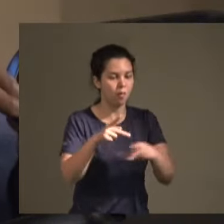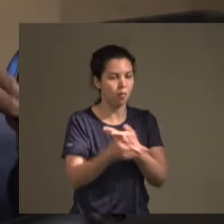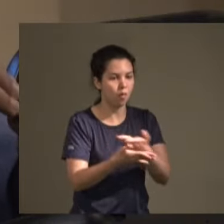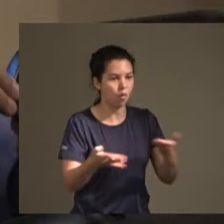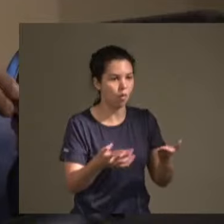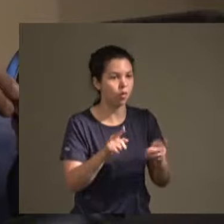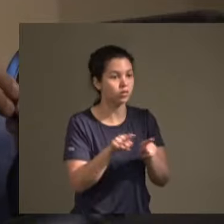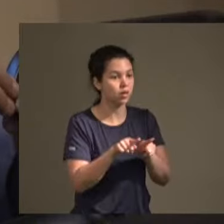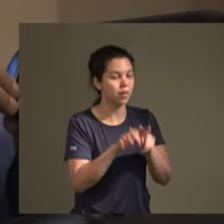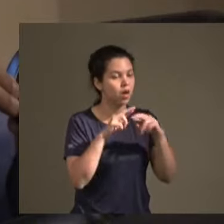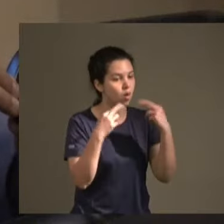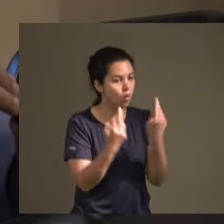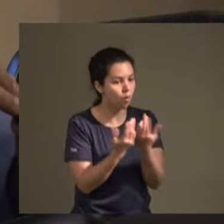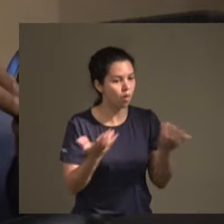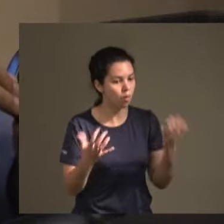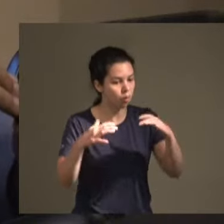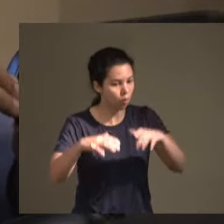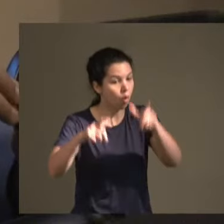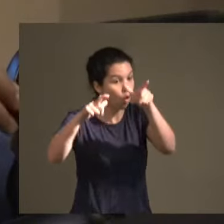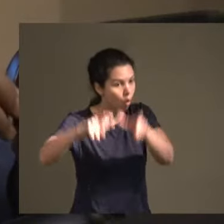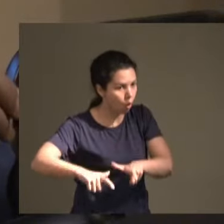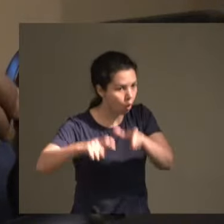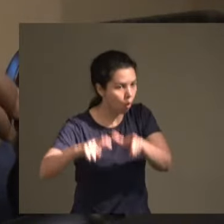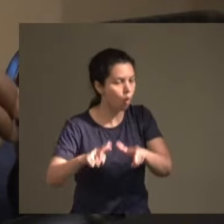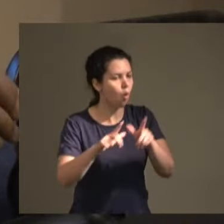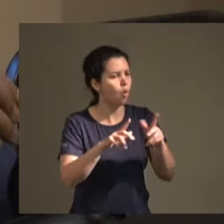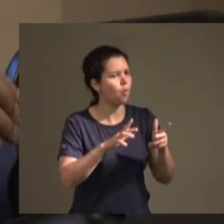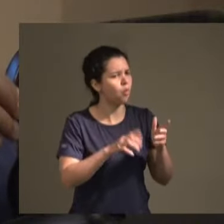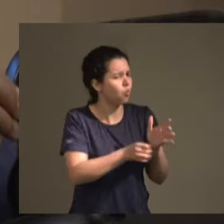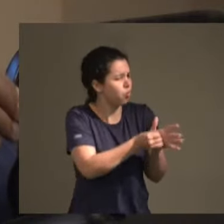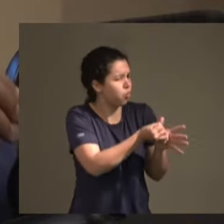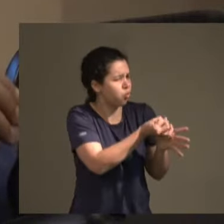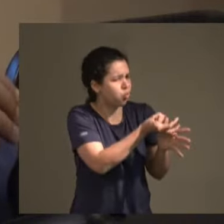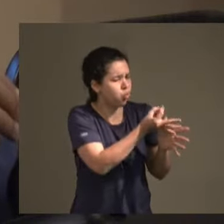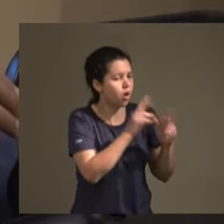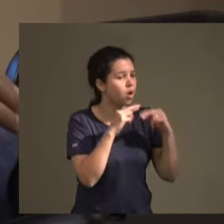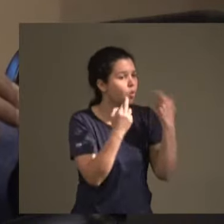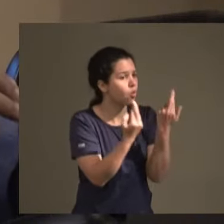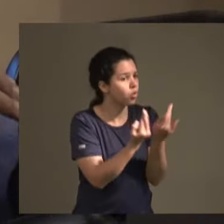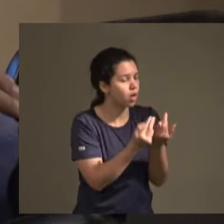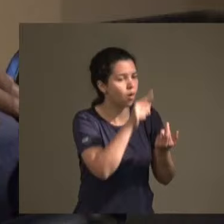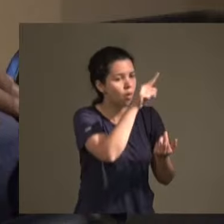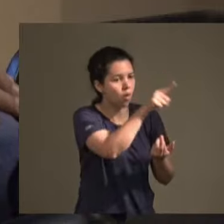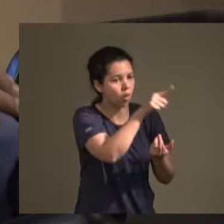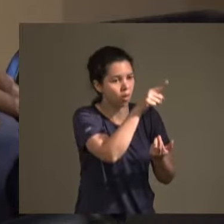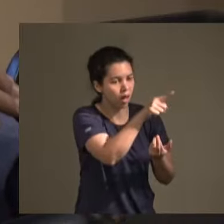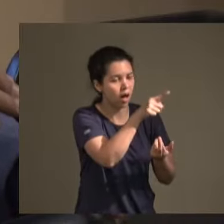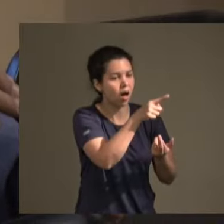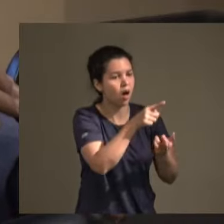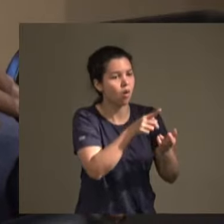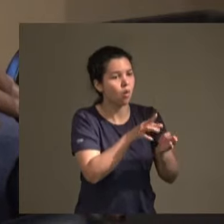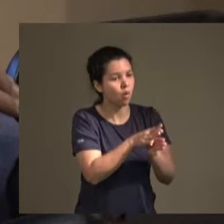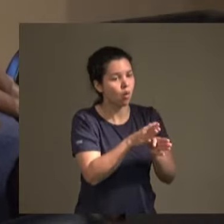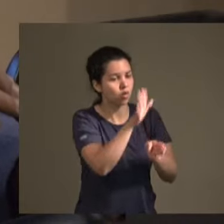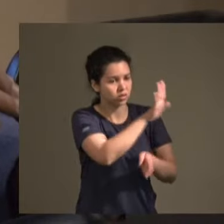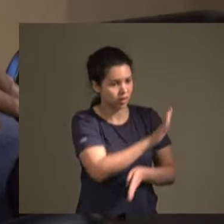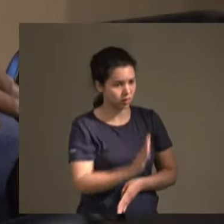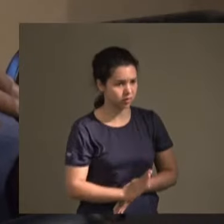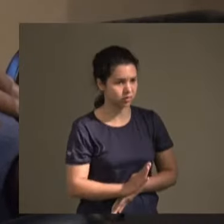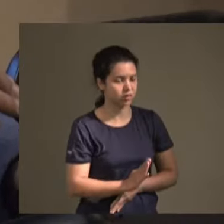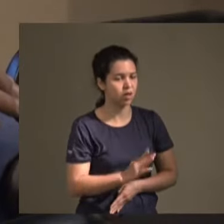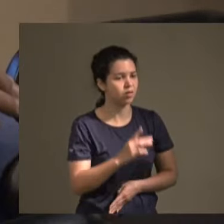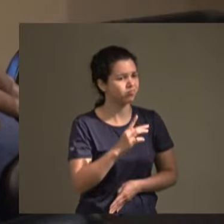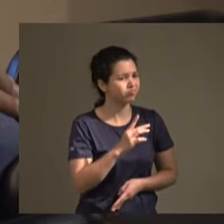tantas outras interações ocorridas, reuniões com o Conselho Nacional e etc. Não, nunca é suficiente. Ouvir